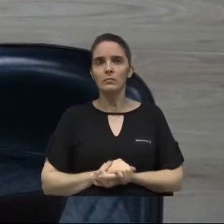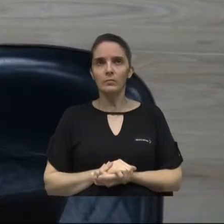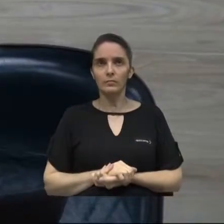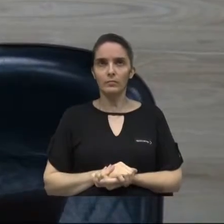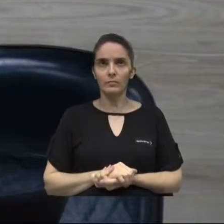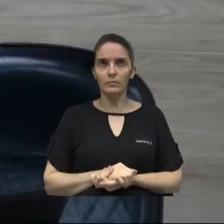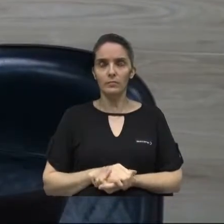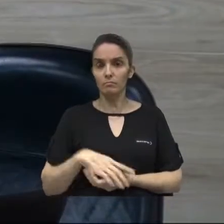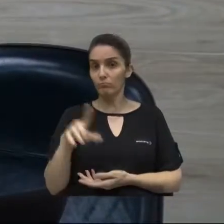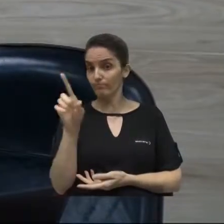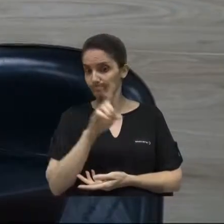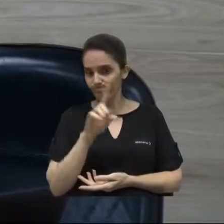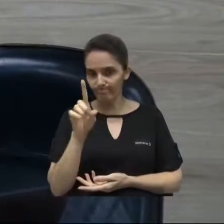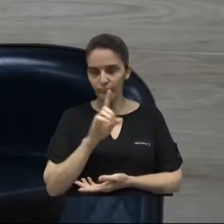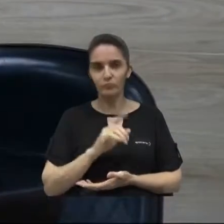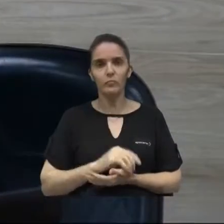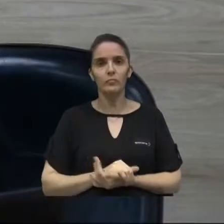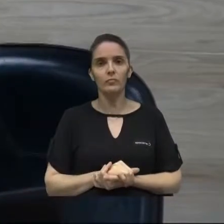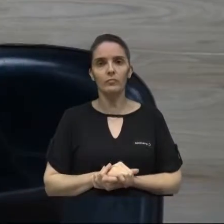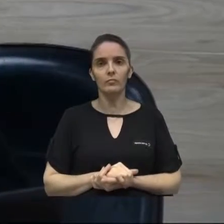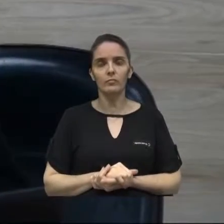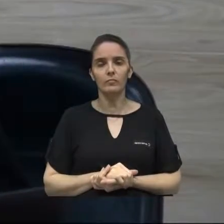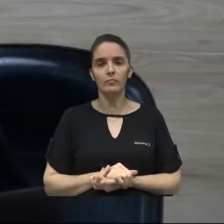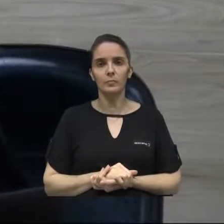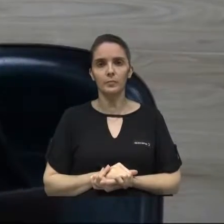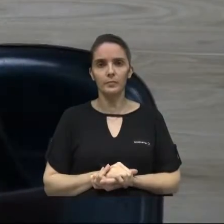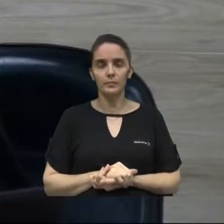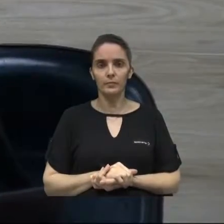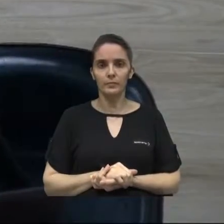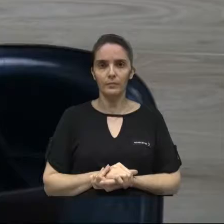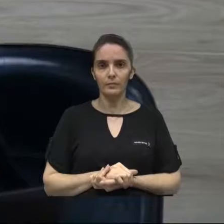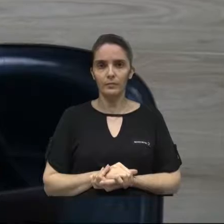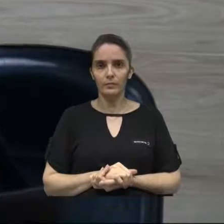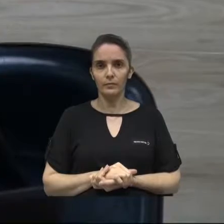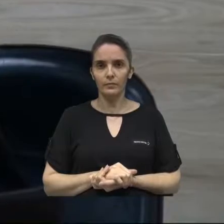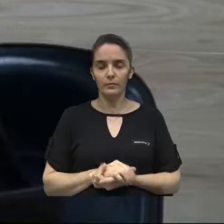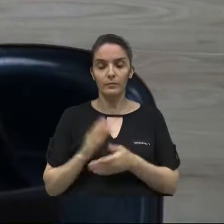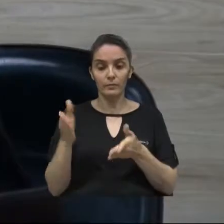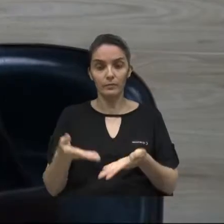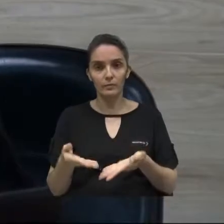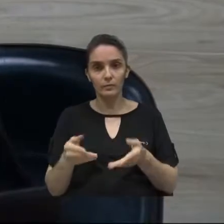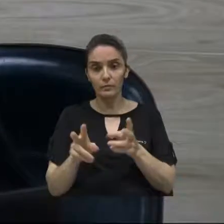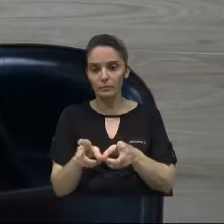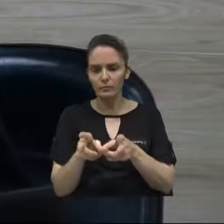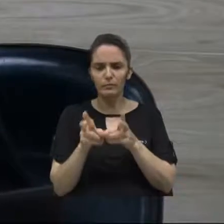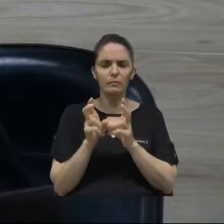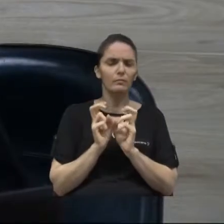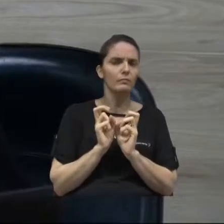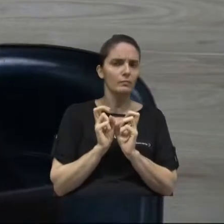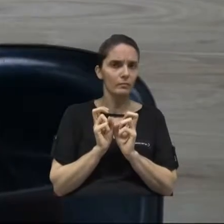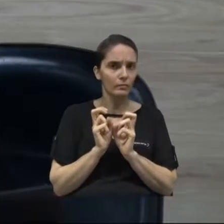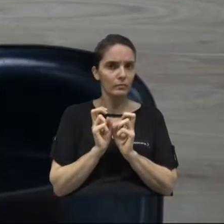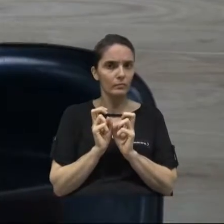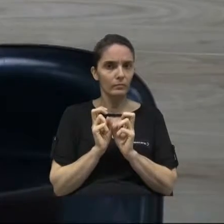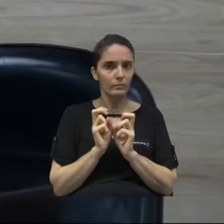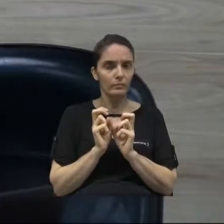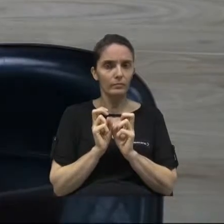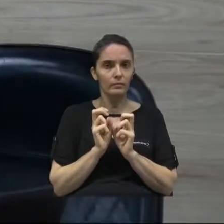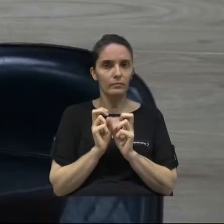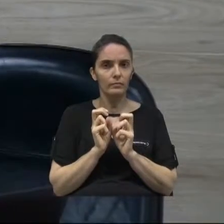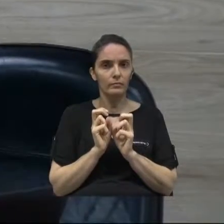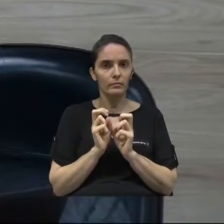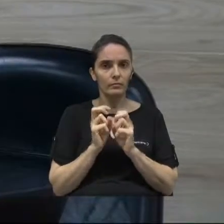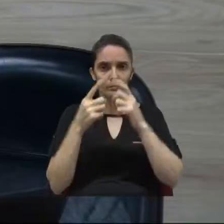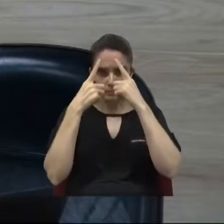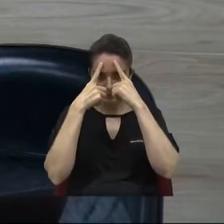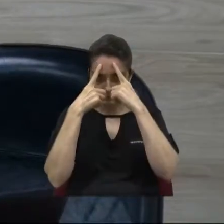Não é essa a colocação. Em tempos que percebemos que a